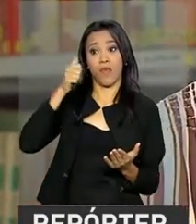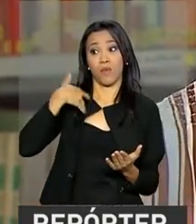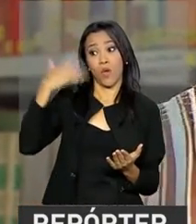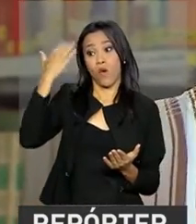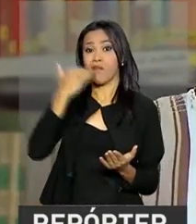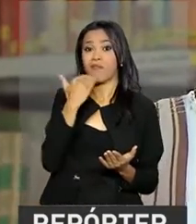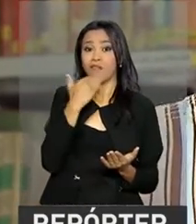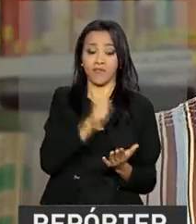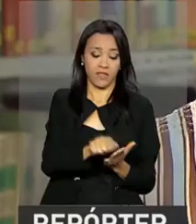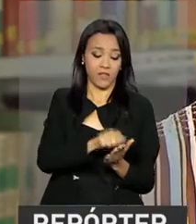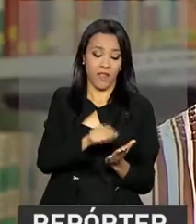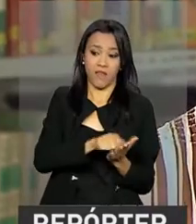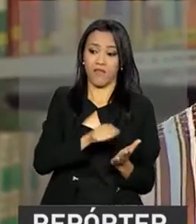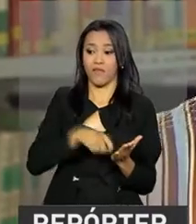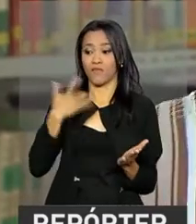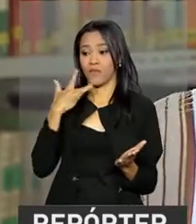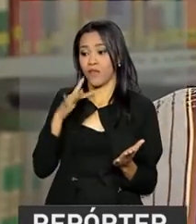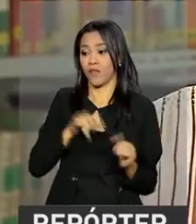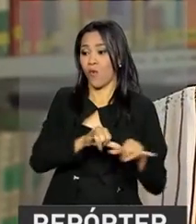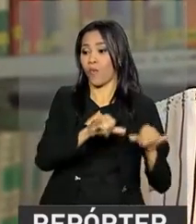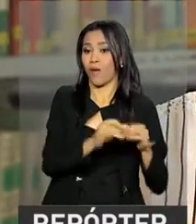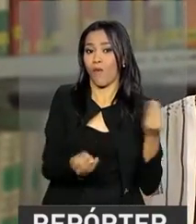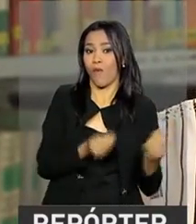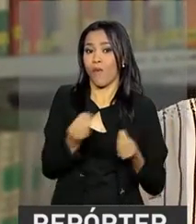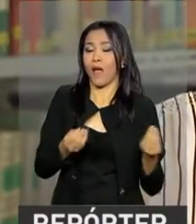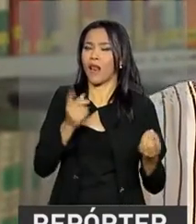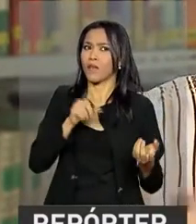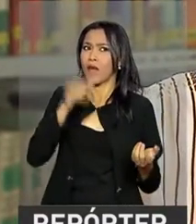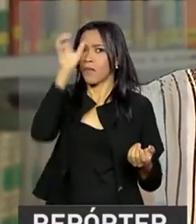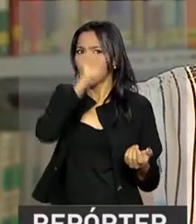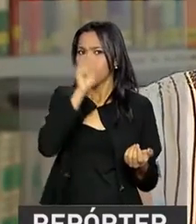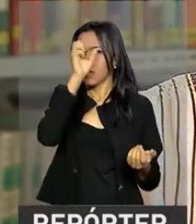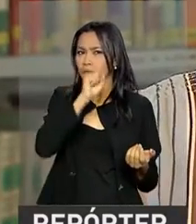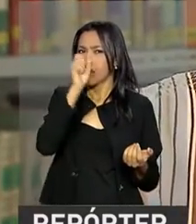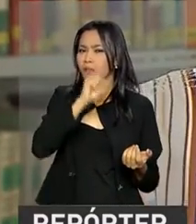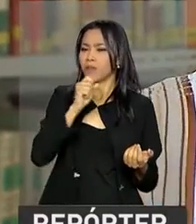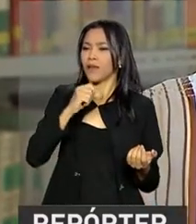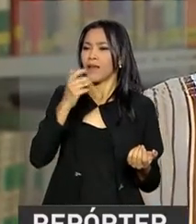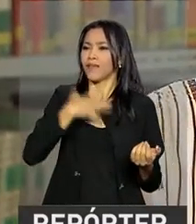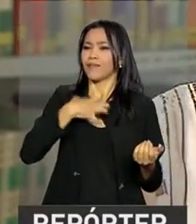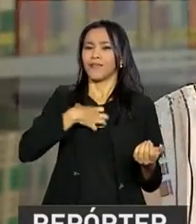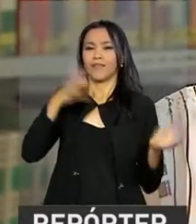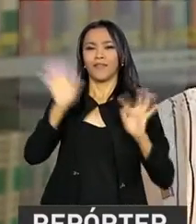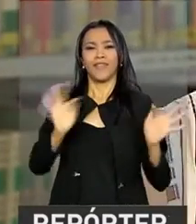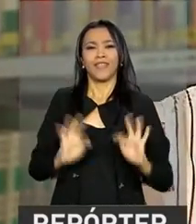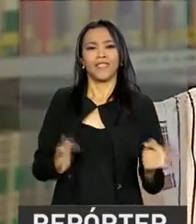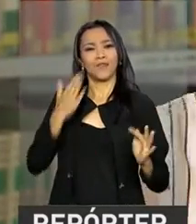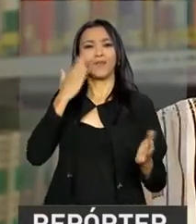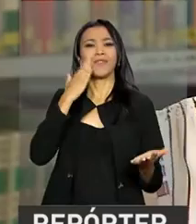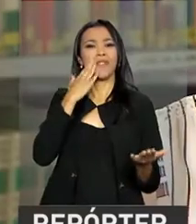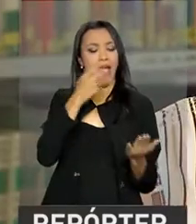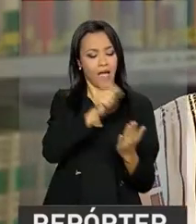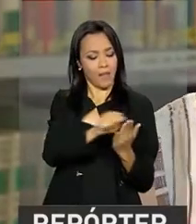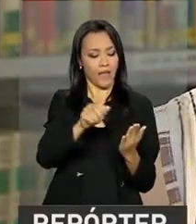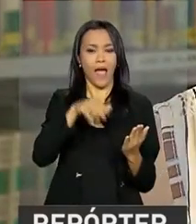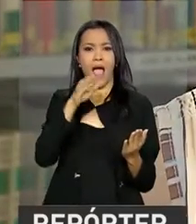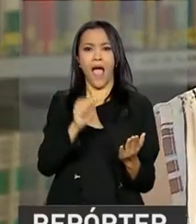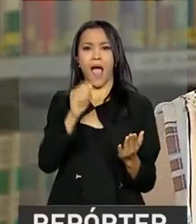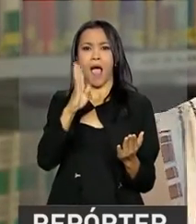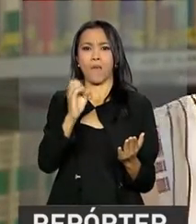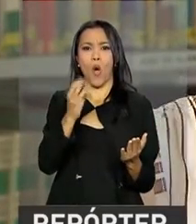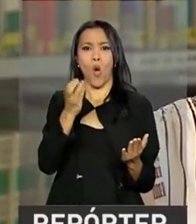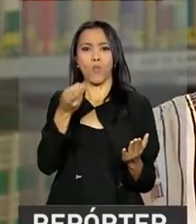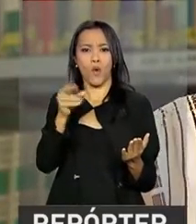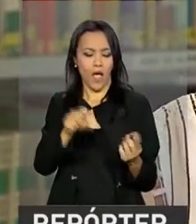errado e daí ela começa a aprender começa a desenvolver e ela fica muito feliz quando escreve abóbora quando